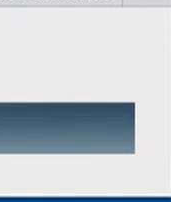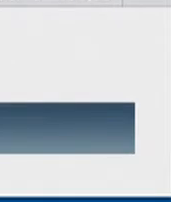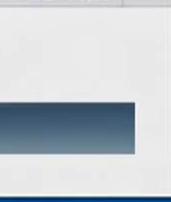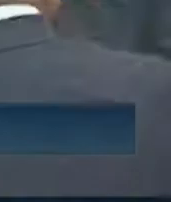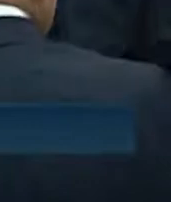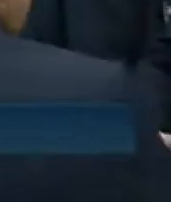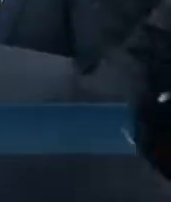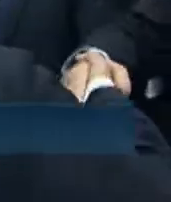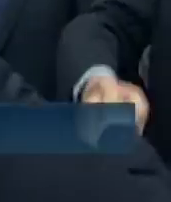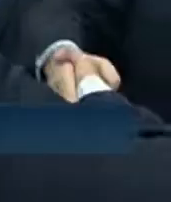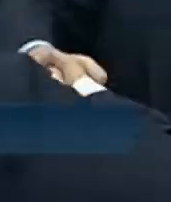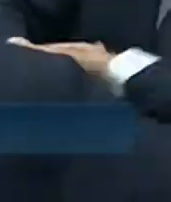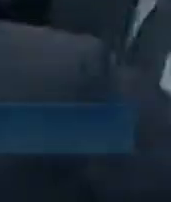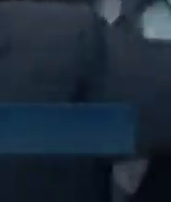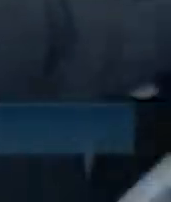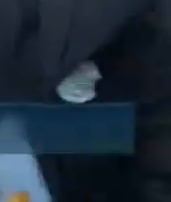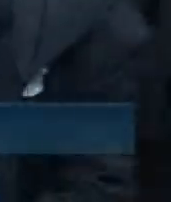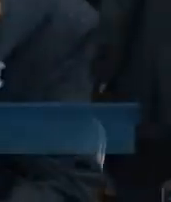ano